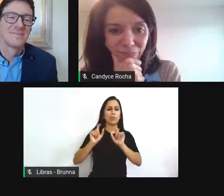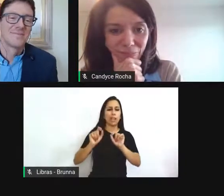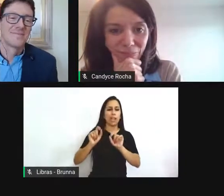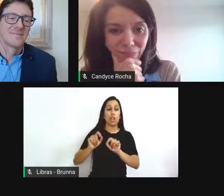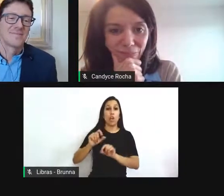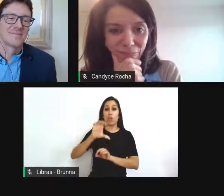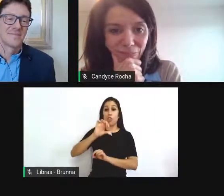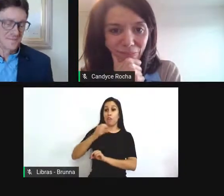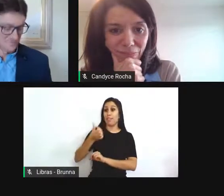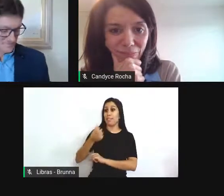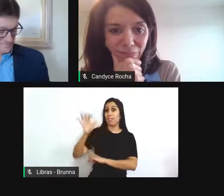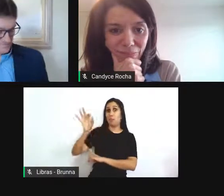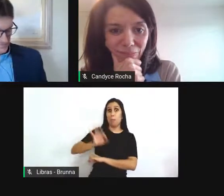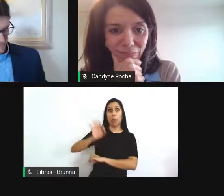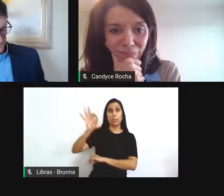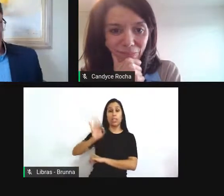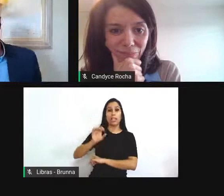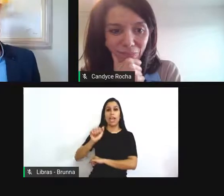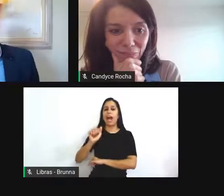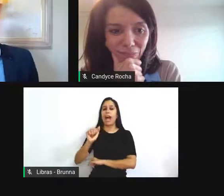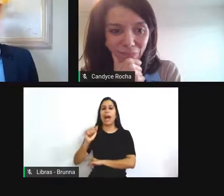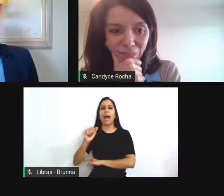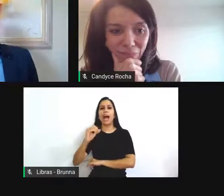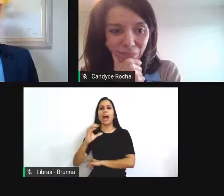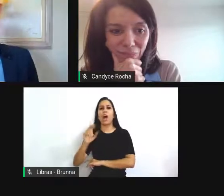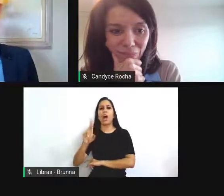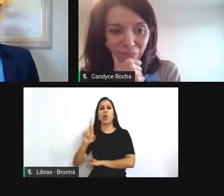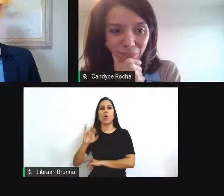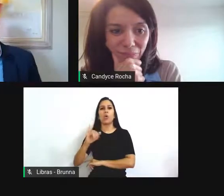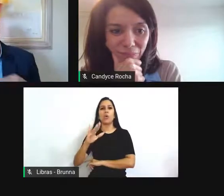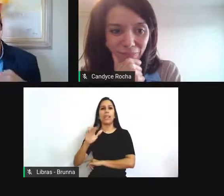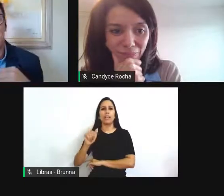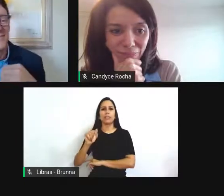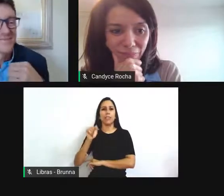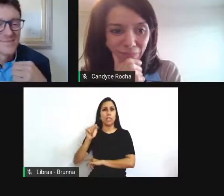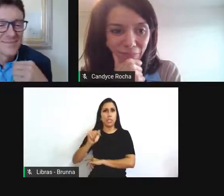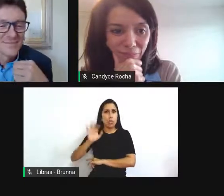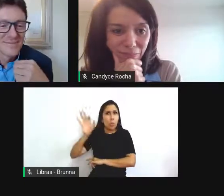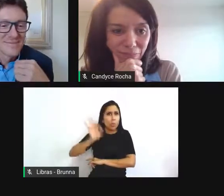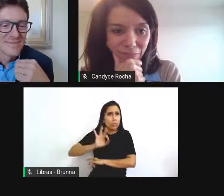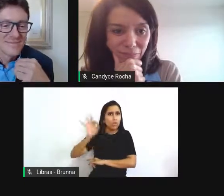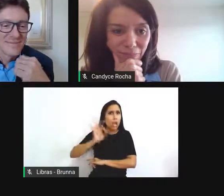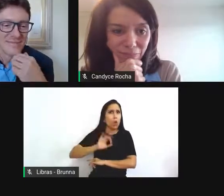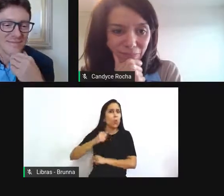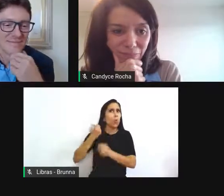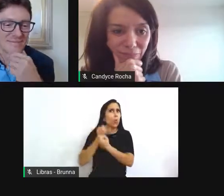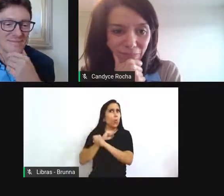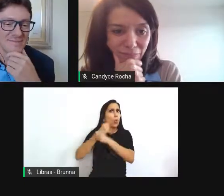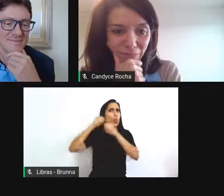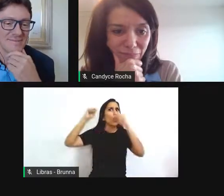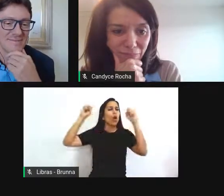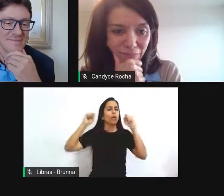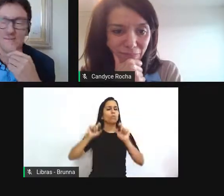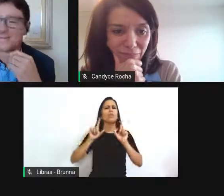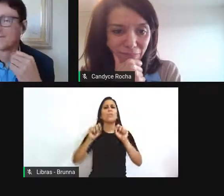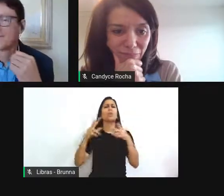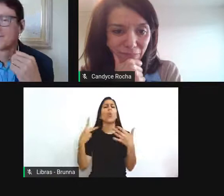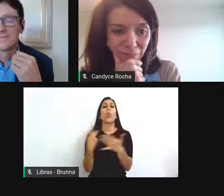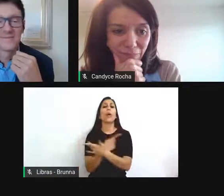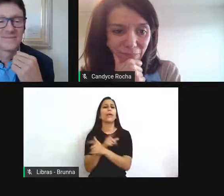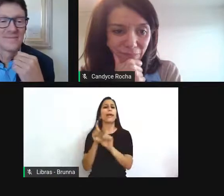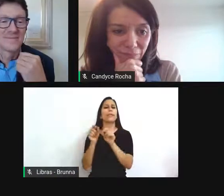de acurácia. Isso é um percentual bem alto, né? Por conta, o que